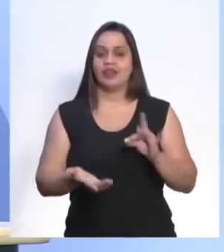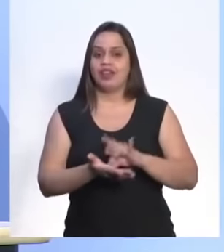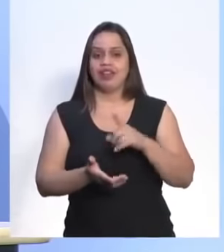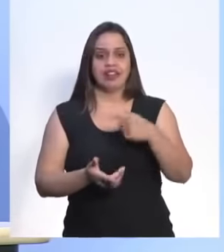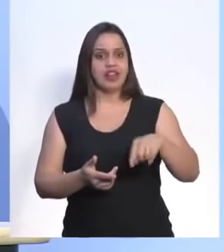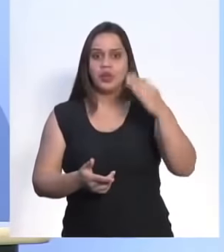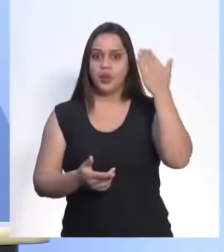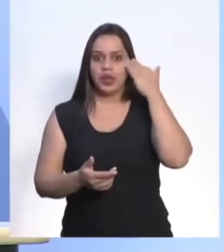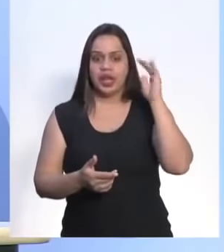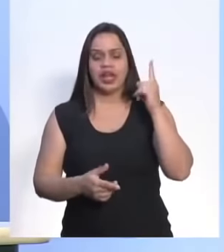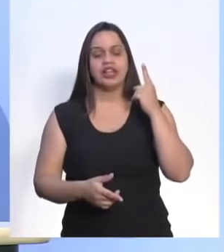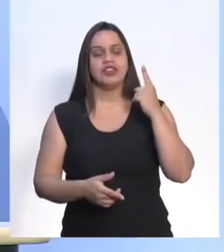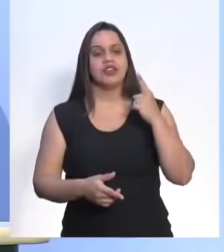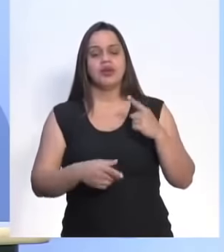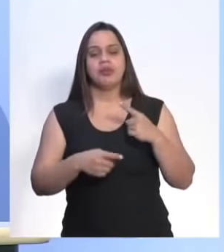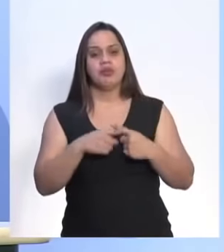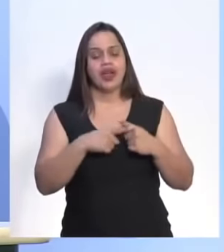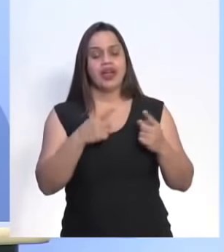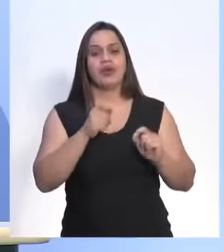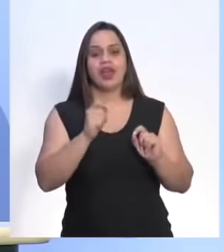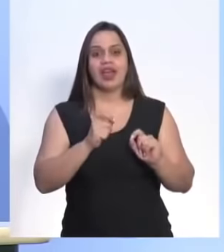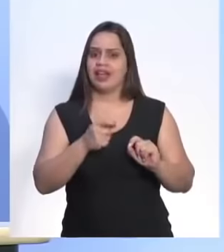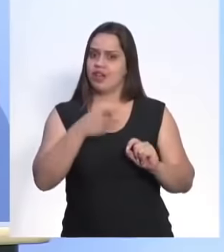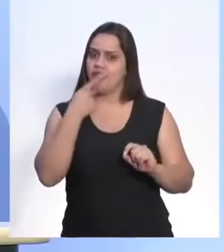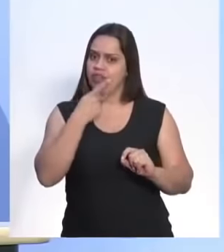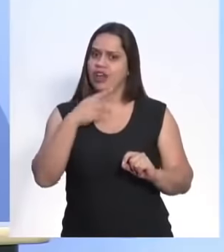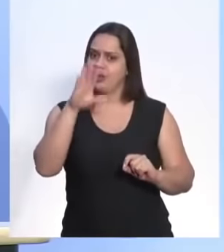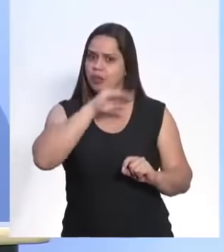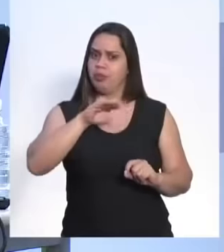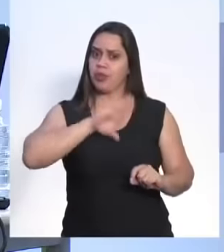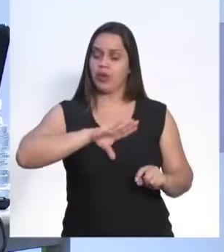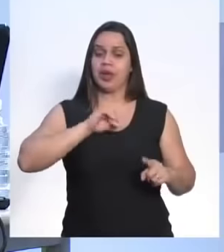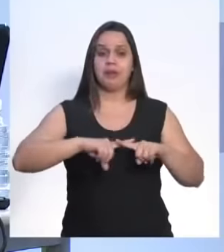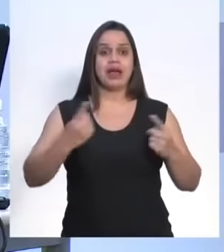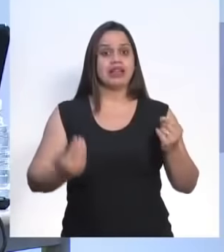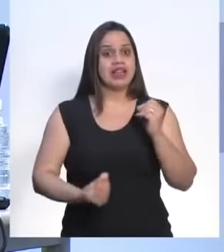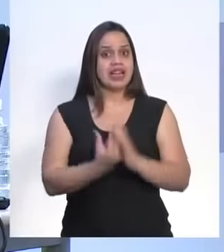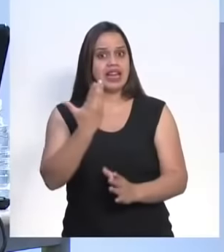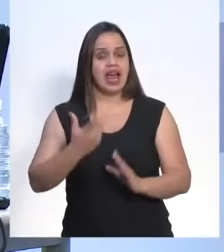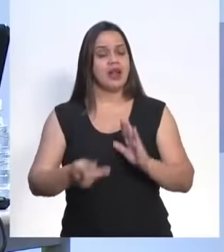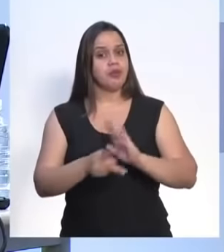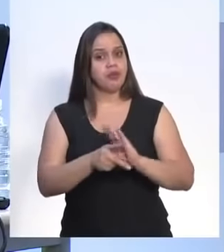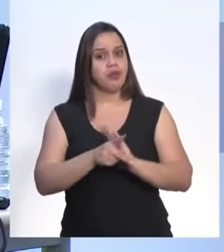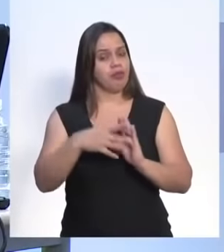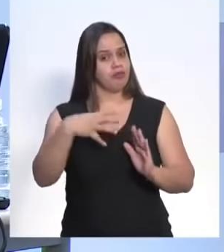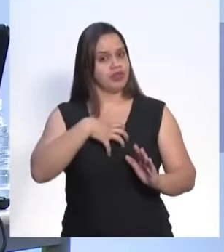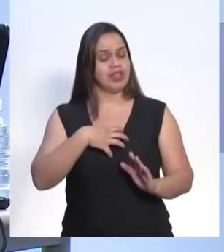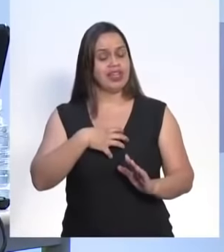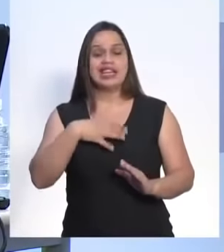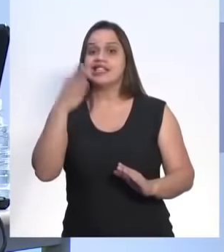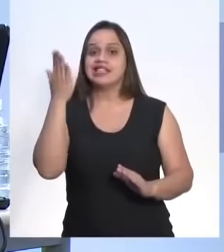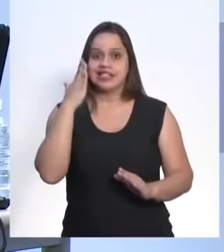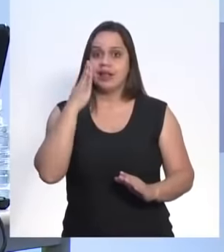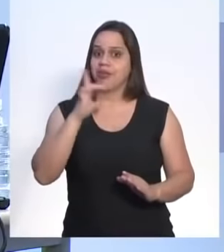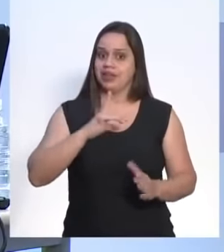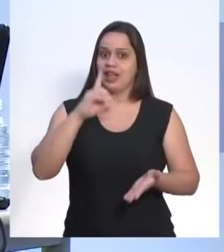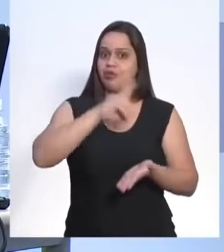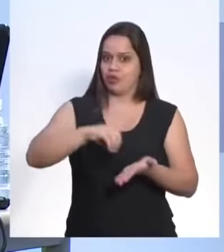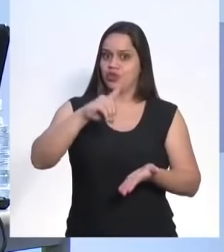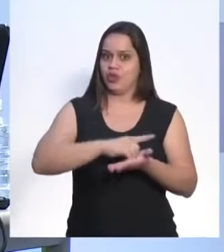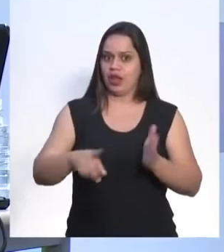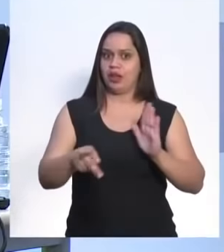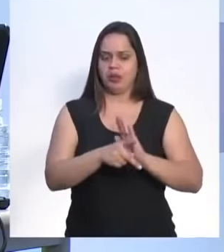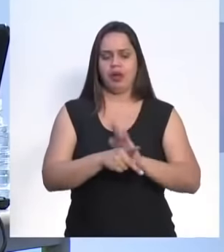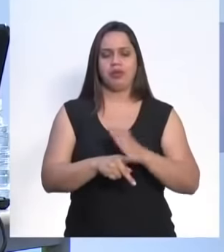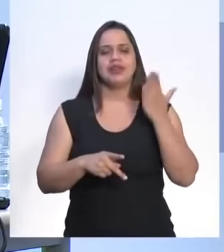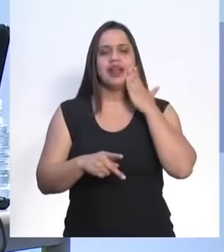língua, a língua portuguesa, mas é que eles criaram tanto a partir da língua portuguesa. Tem um dicionário, Mônica. Tem. Tem um dicionário. Quando eu era criança, eu ia